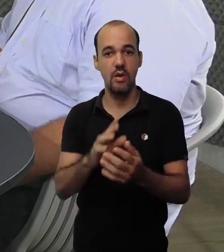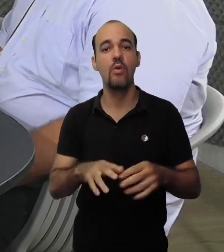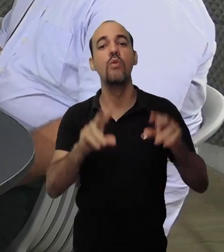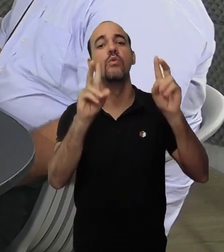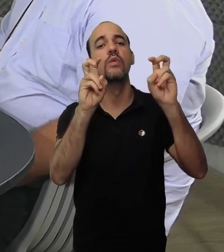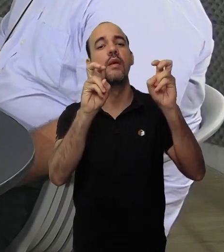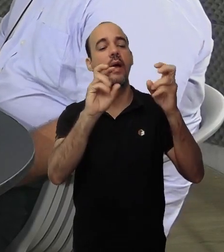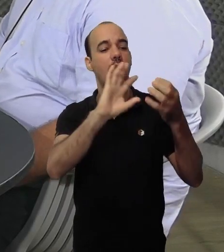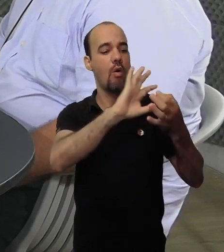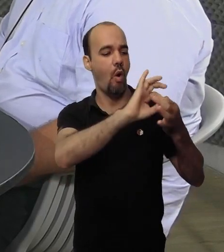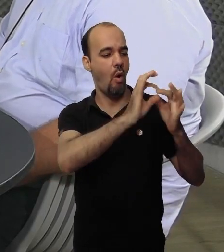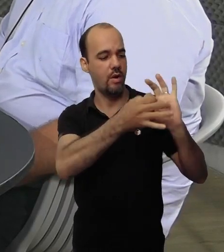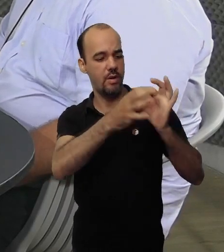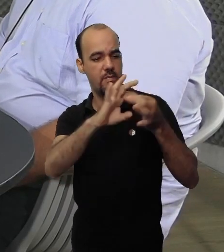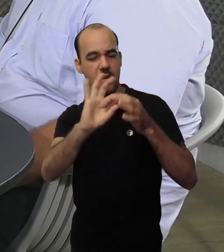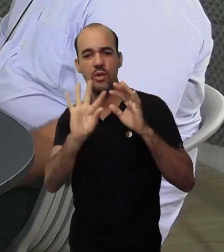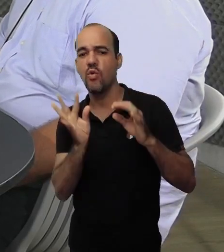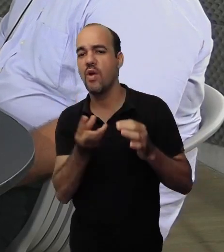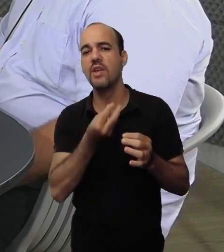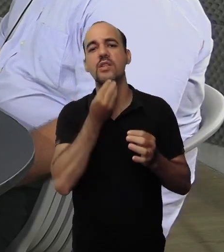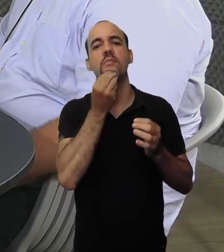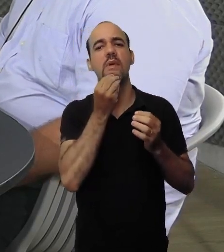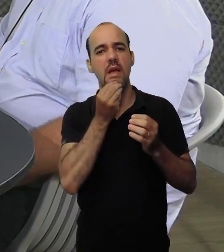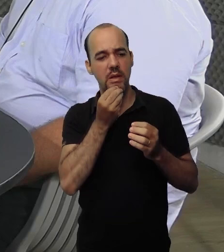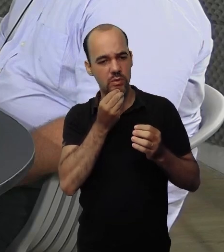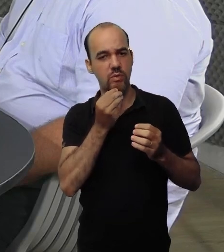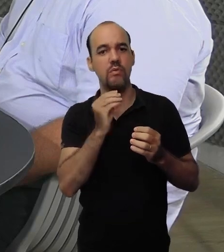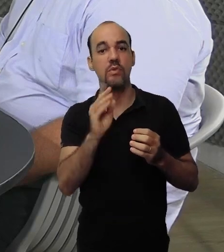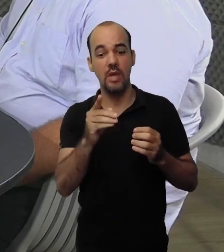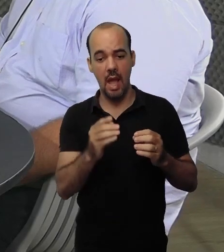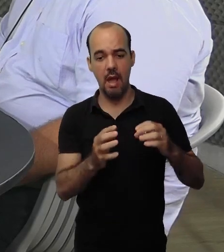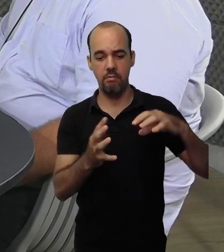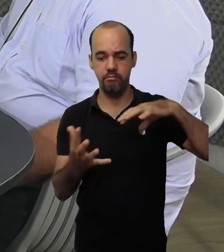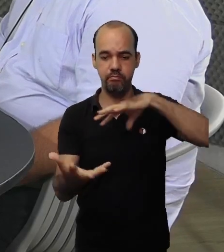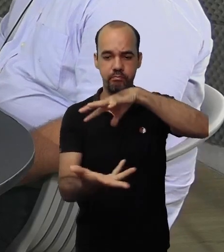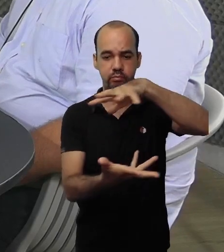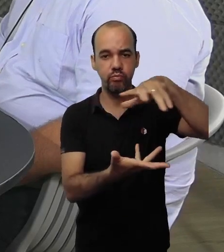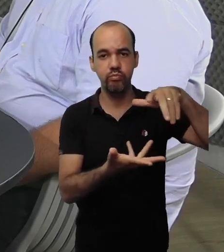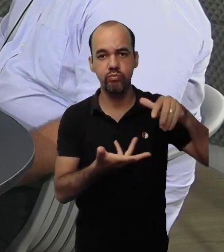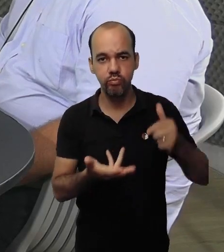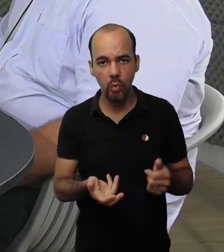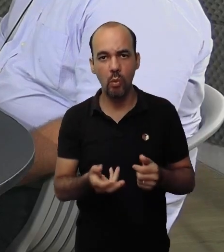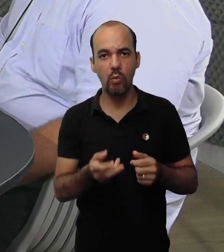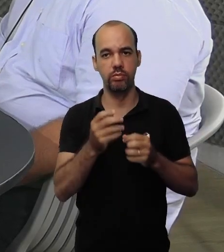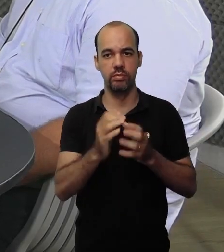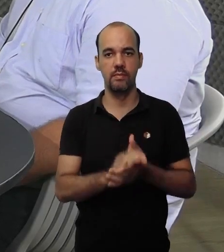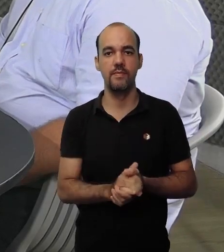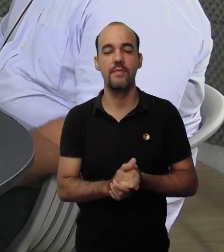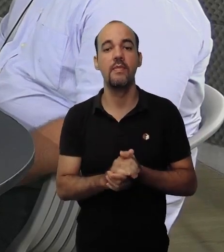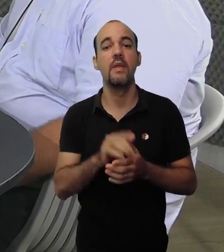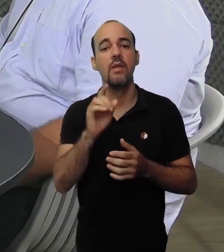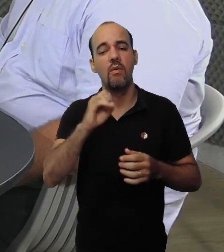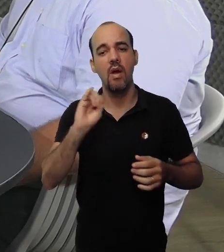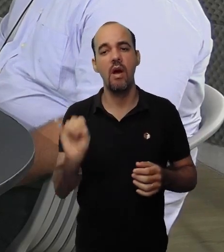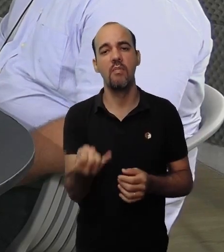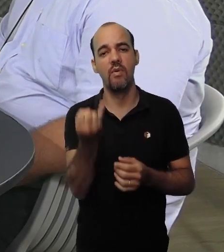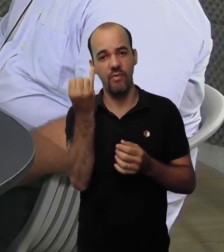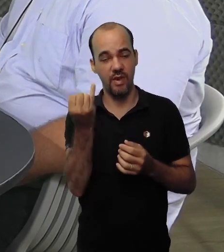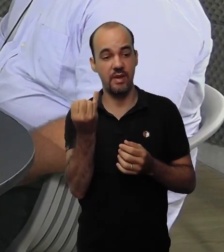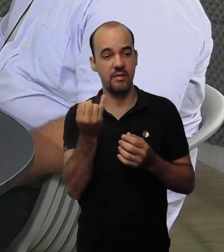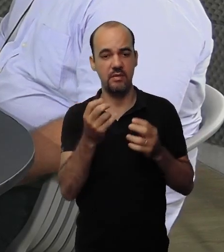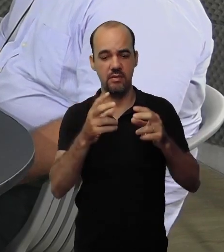mundo. Vocês estudantes aí da Rede Estadual de Pernambuco, aproveitem esse tema porque vocês estão com 3